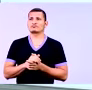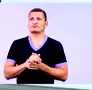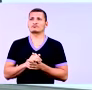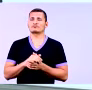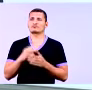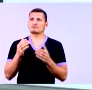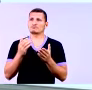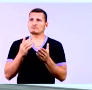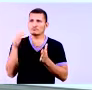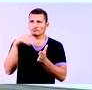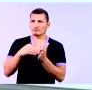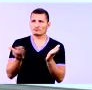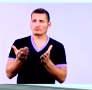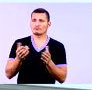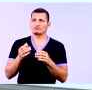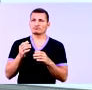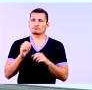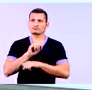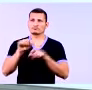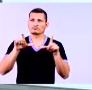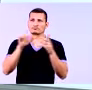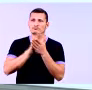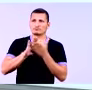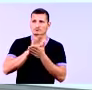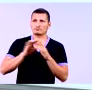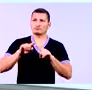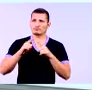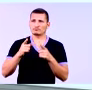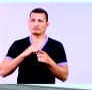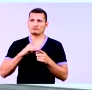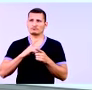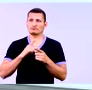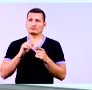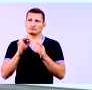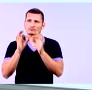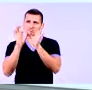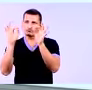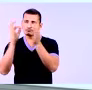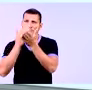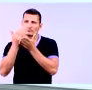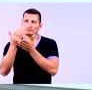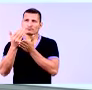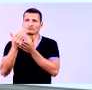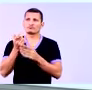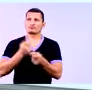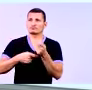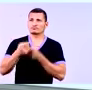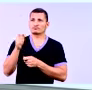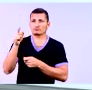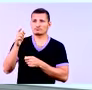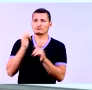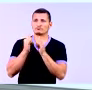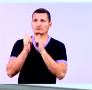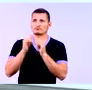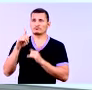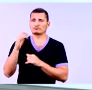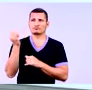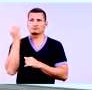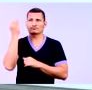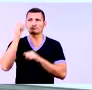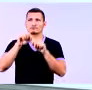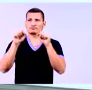foi executado comando nenhum, mas foi registrado o início da transação. Essa informação é muito importante para o sistema gerenciador